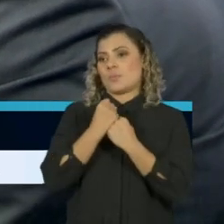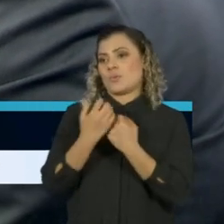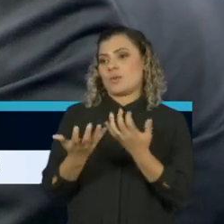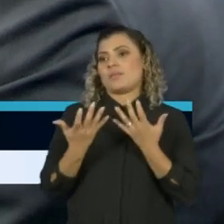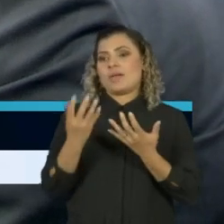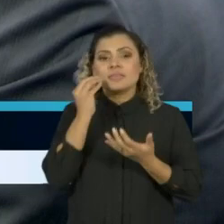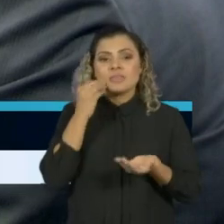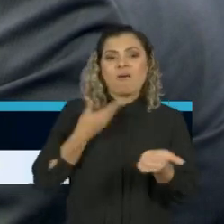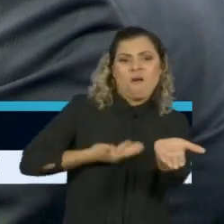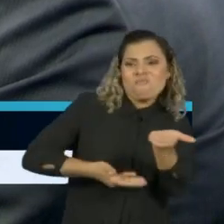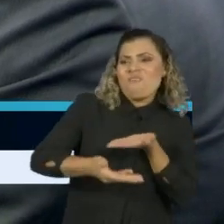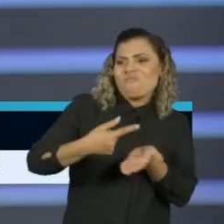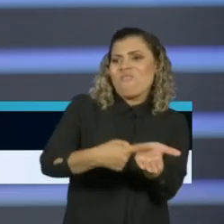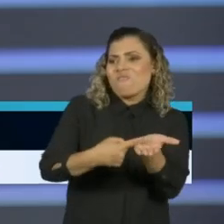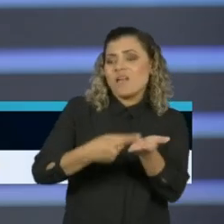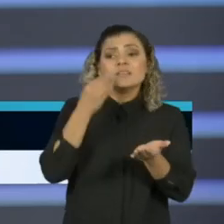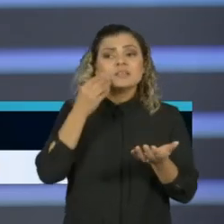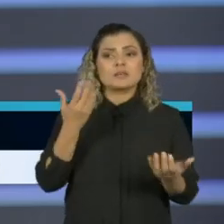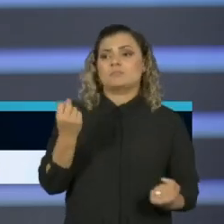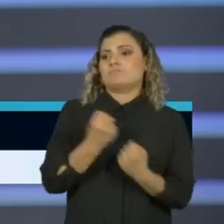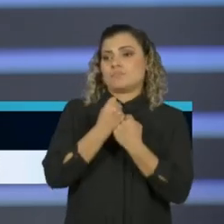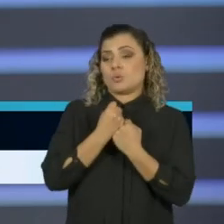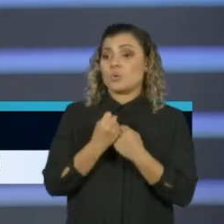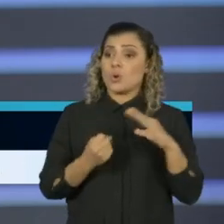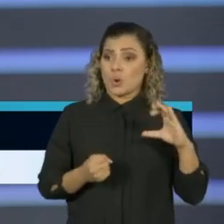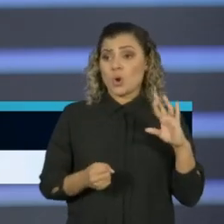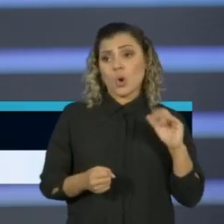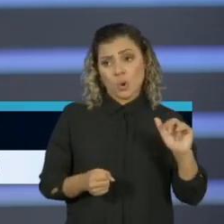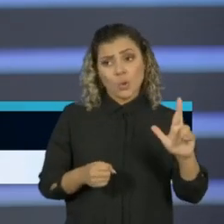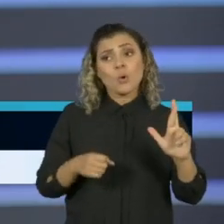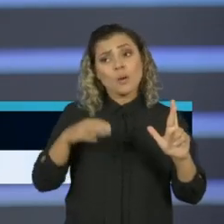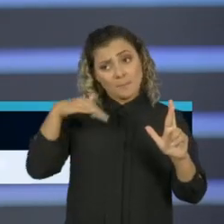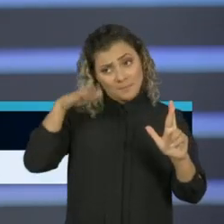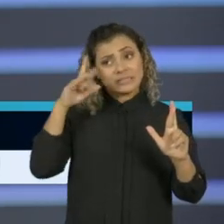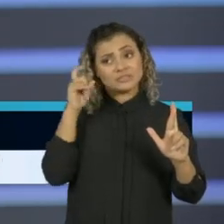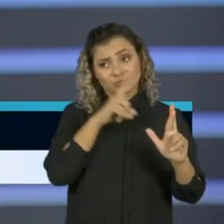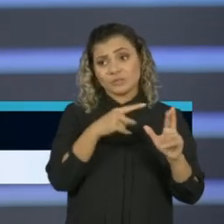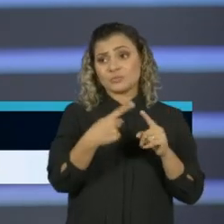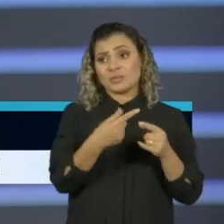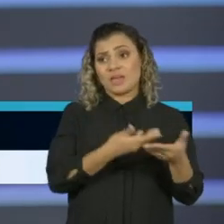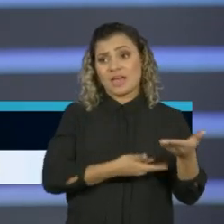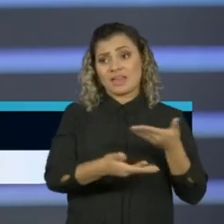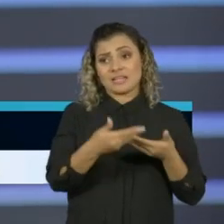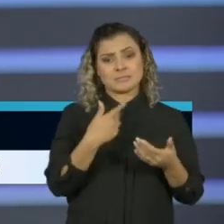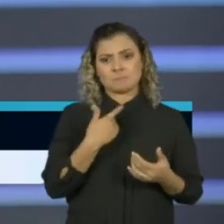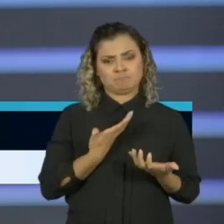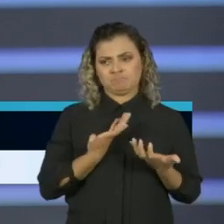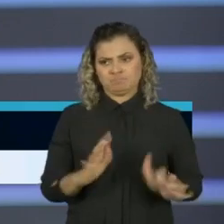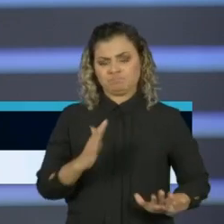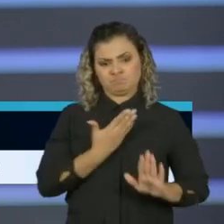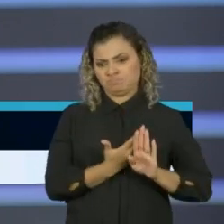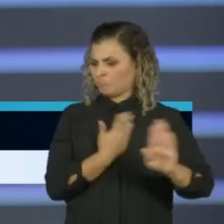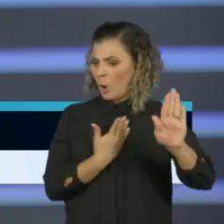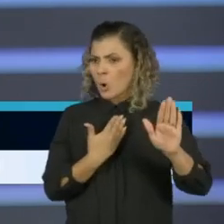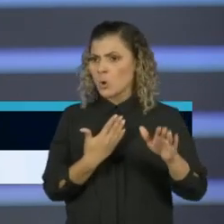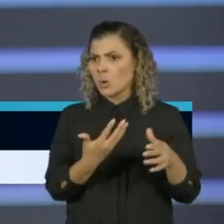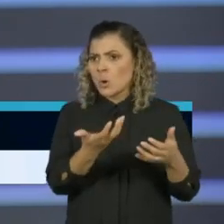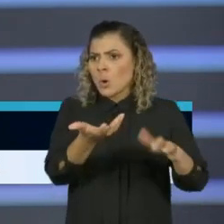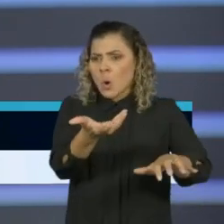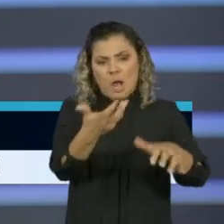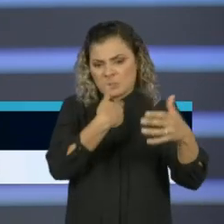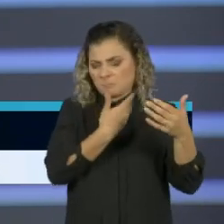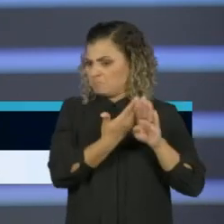base de sustentação, não é? O Collor com muito mais dificuldades, porque ele tinha uma relação de aversão ao Congresso Nacional, não